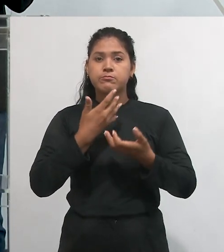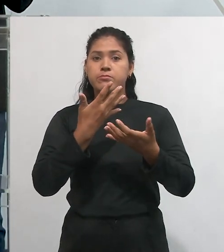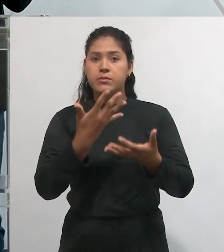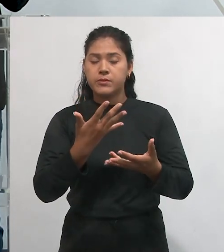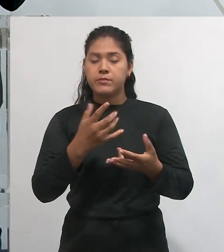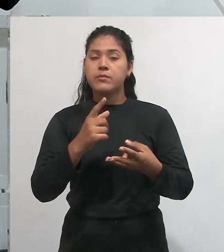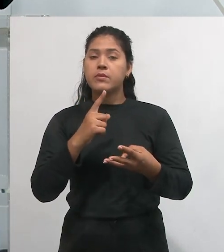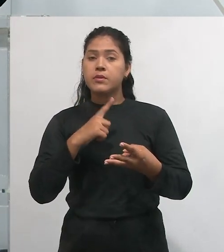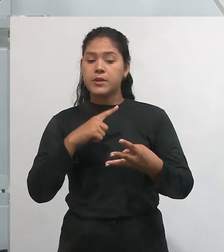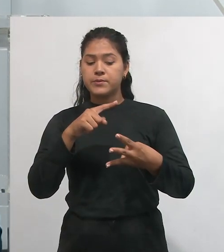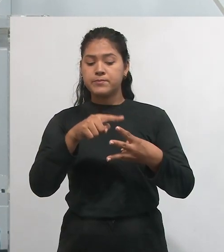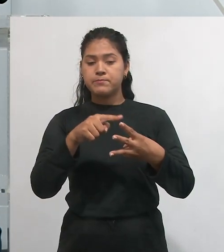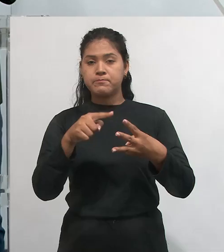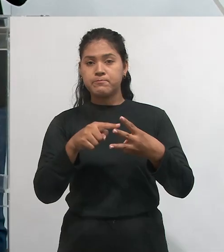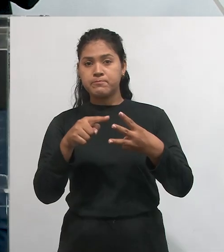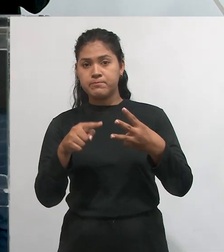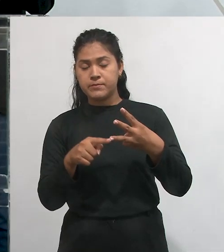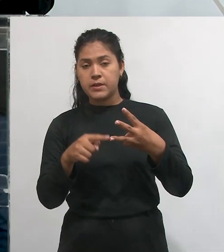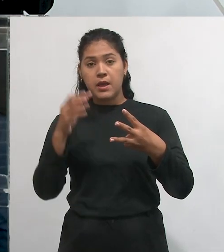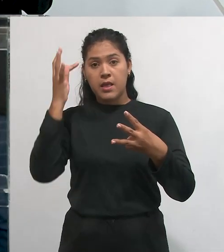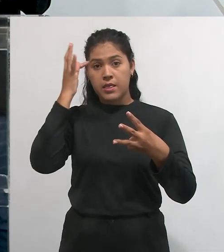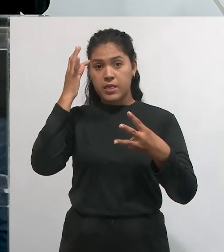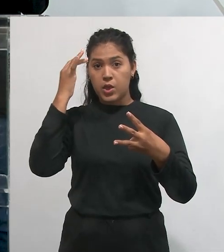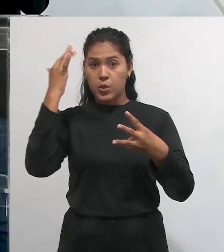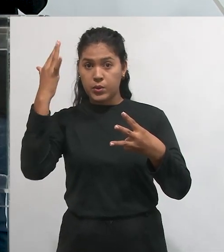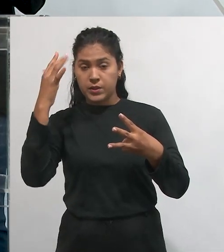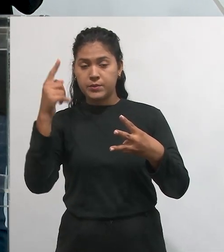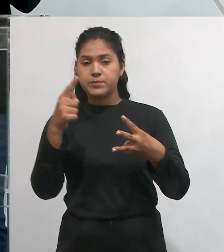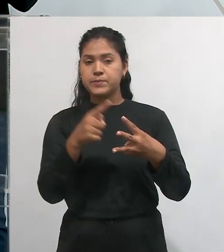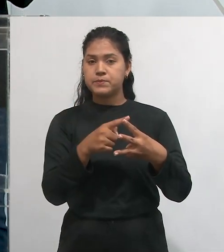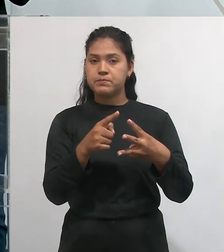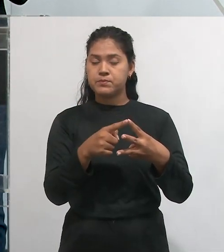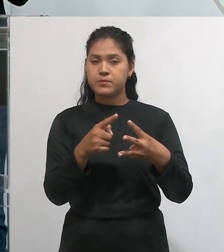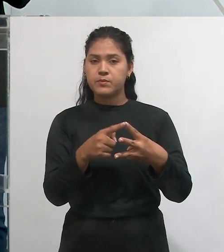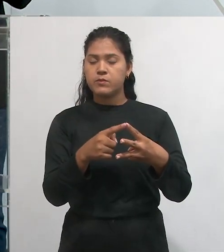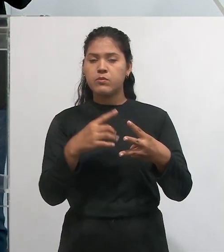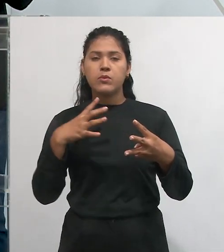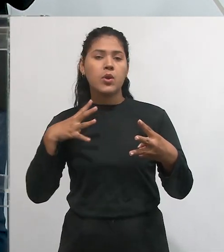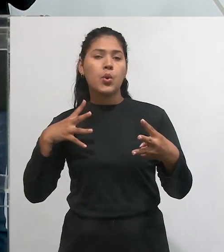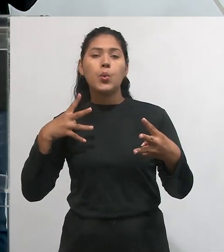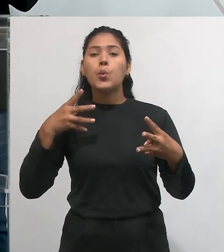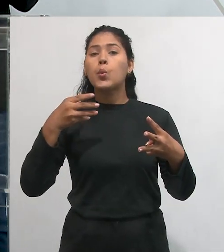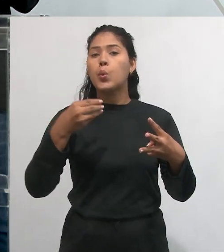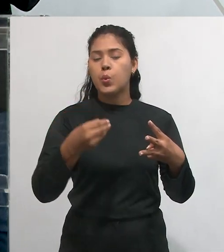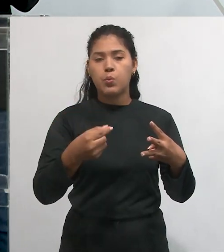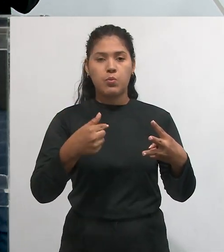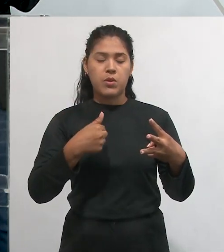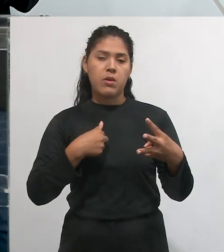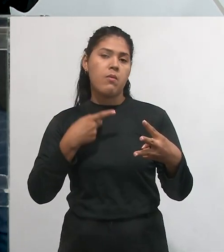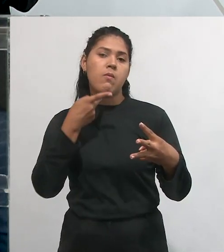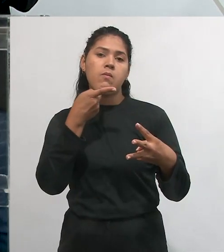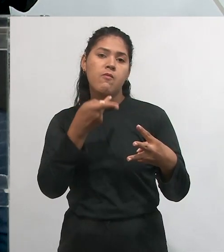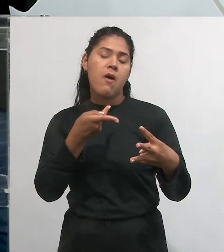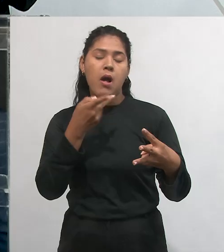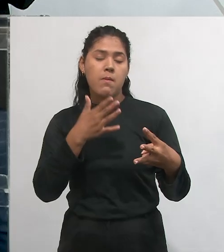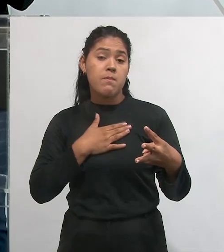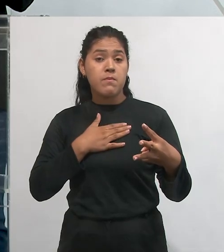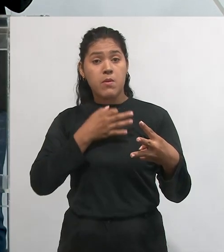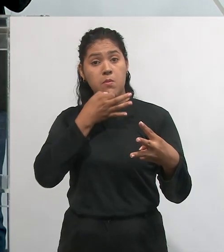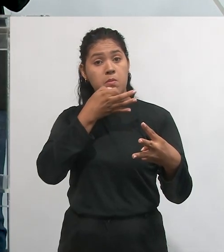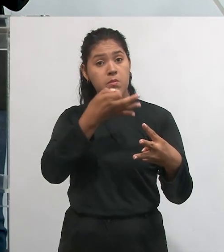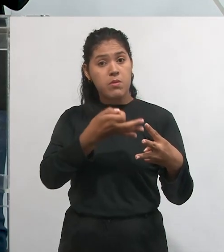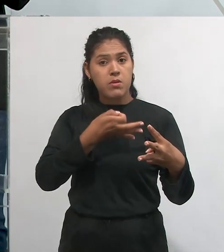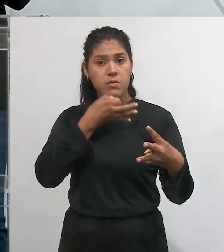possibilidades. A possibilidade de tudo que nós estivermos falando sobre o que é realmente a coisa,